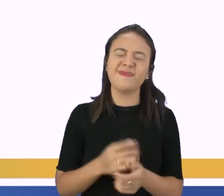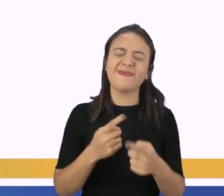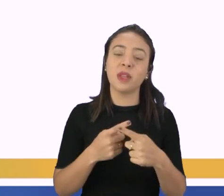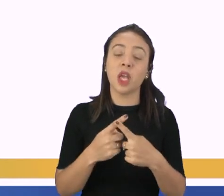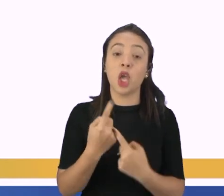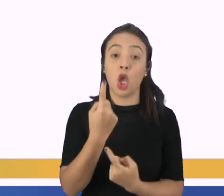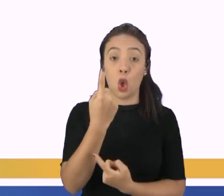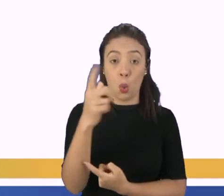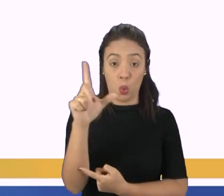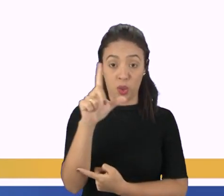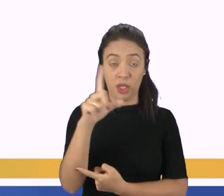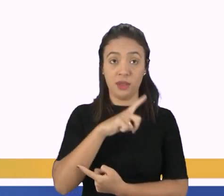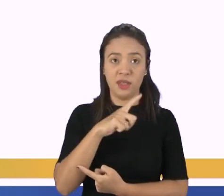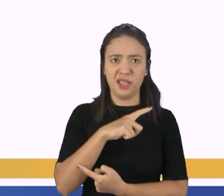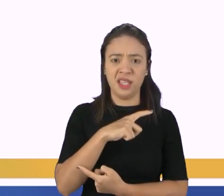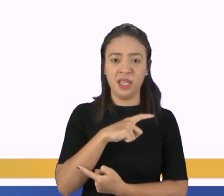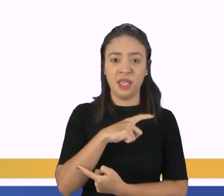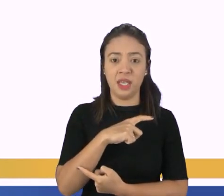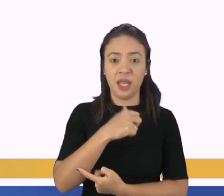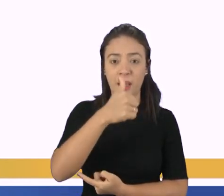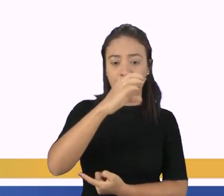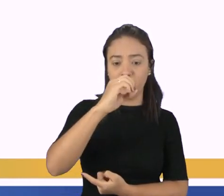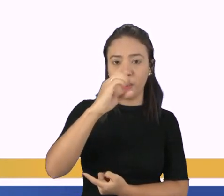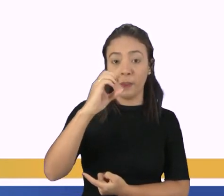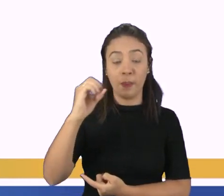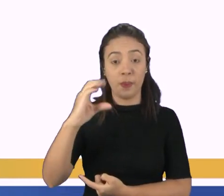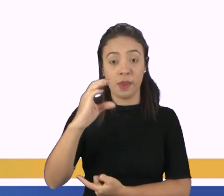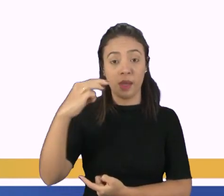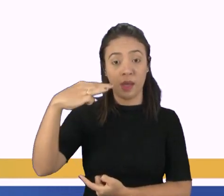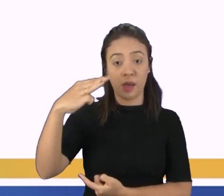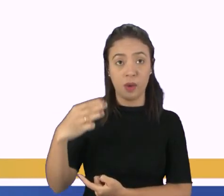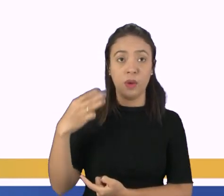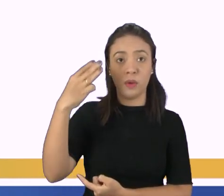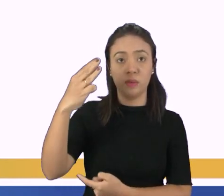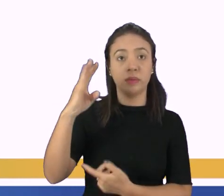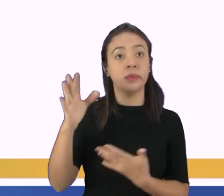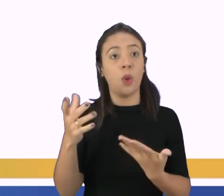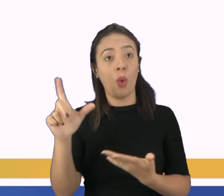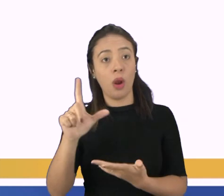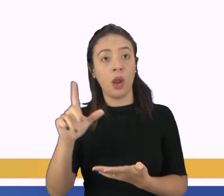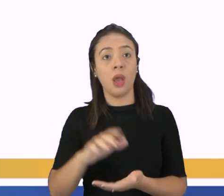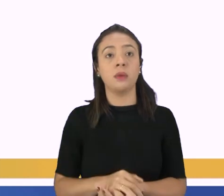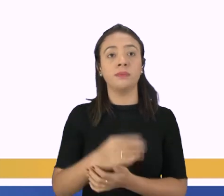litro nós temos 1000 centímetros cúbicos, em litros daria